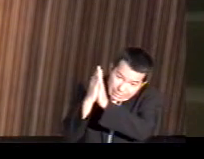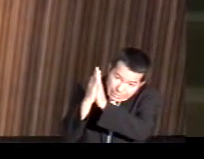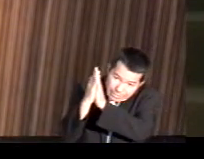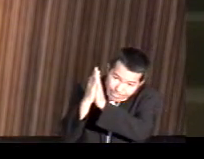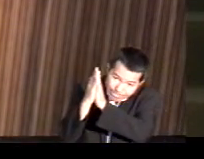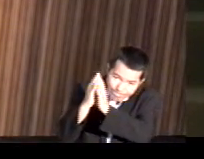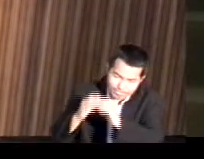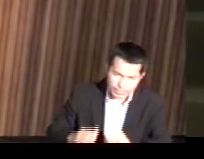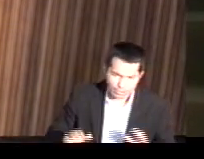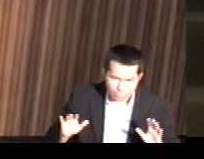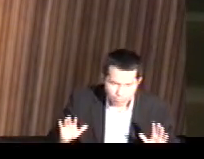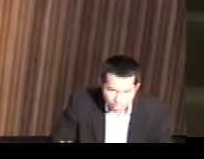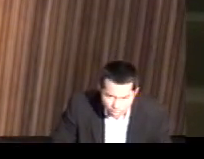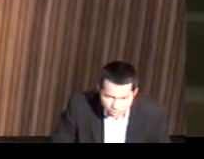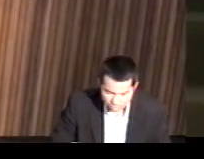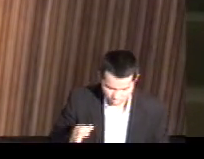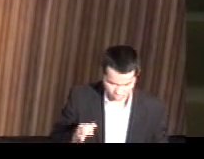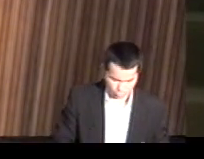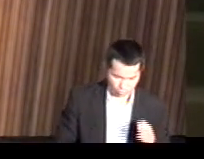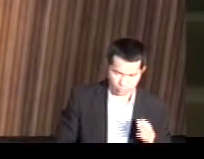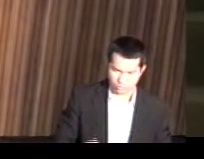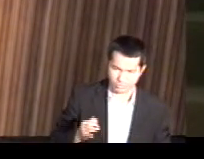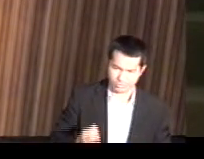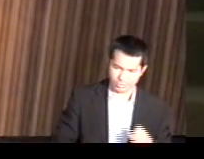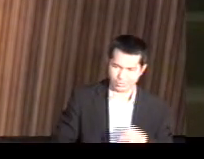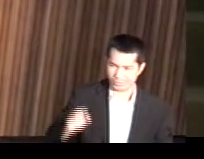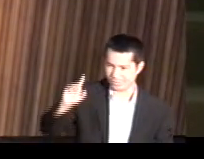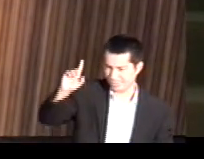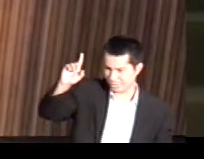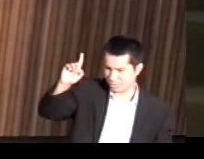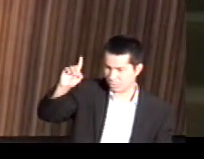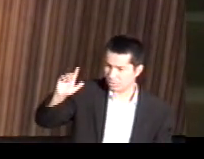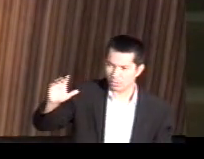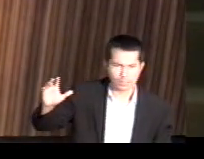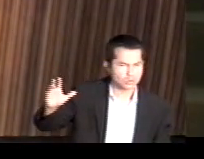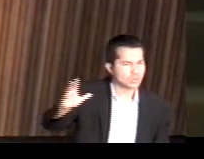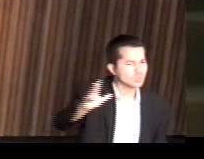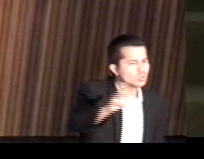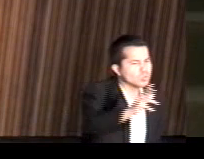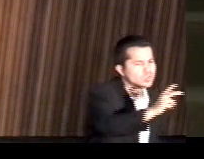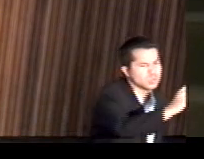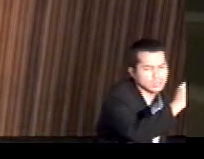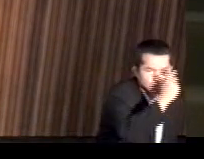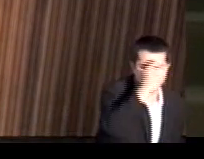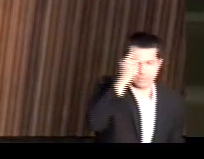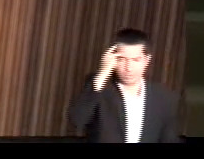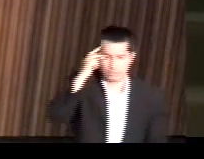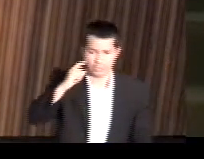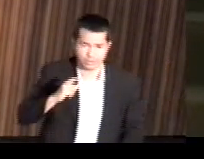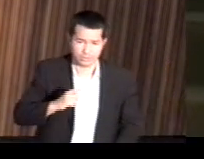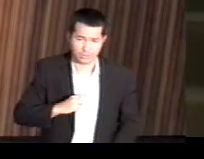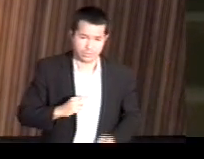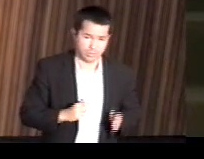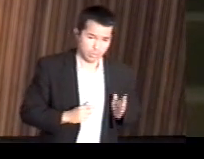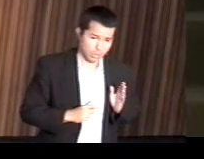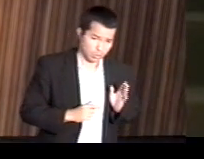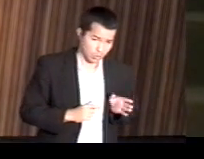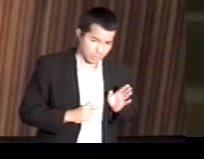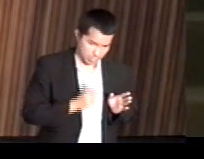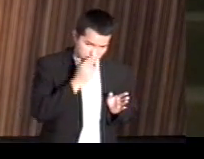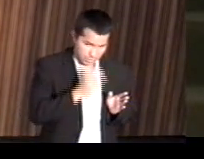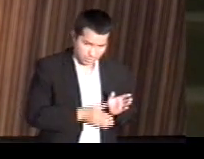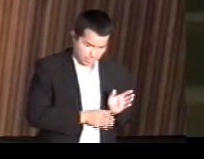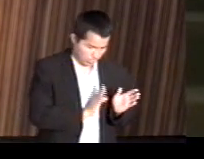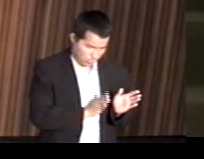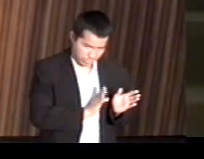Sabe por quê? Porque o pecado é uma mácula que você não consegue apagar da